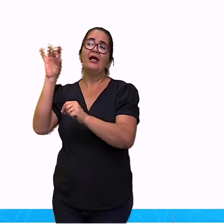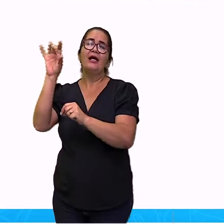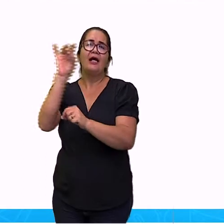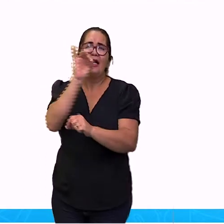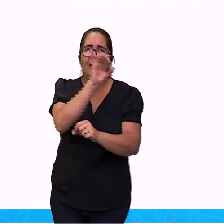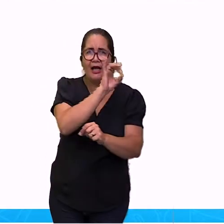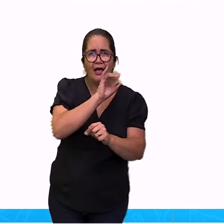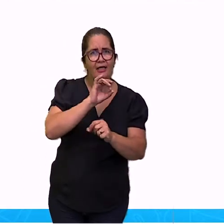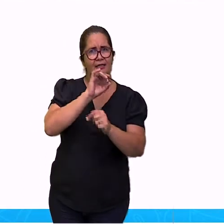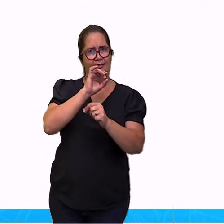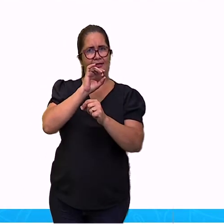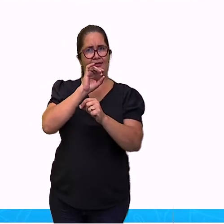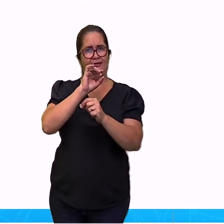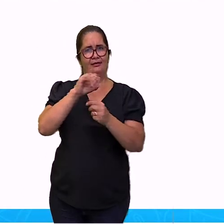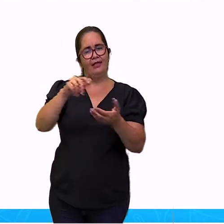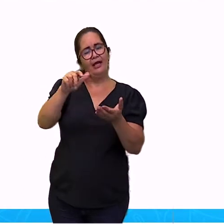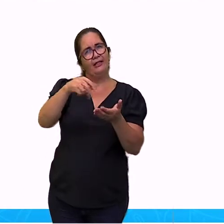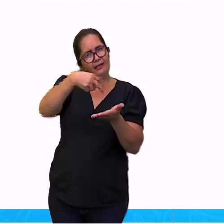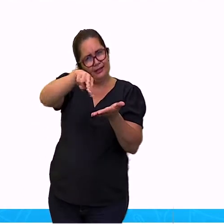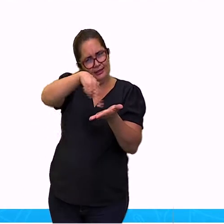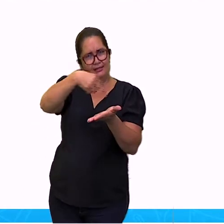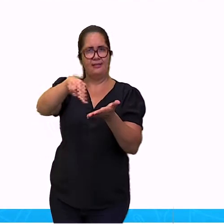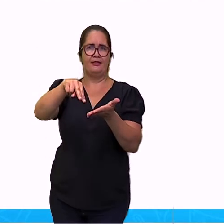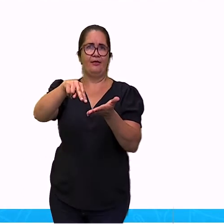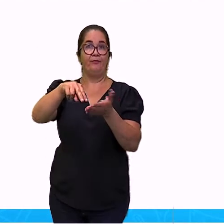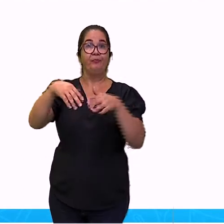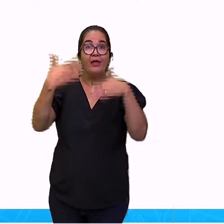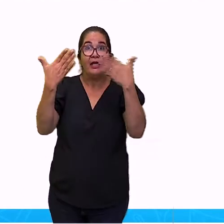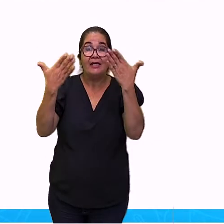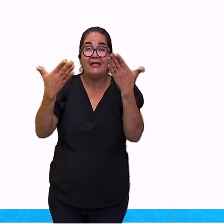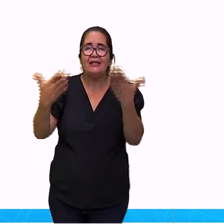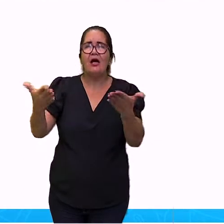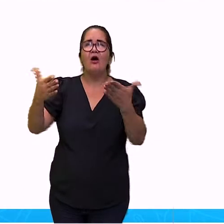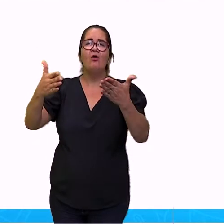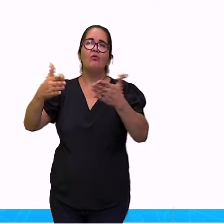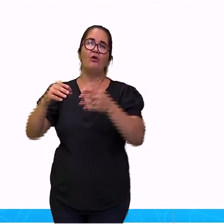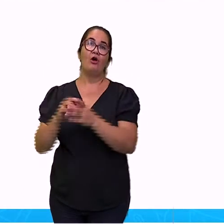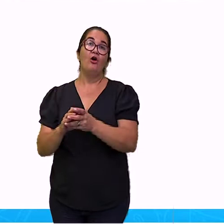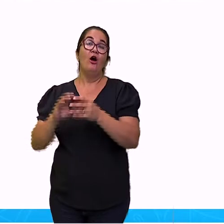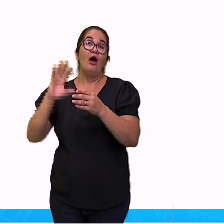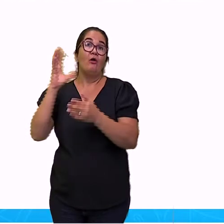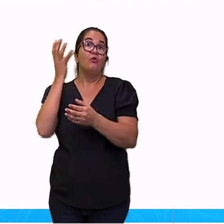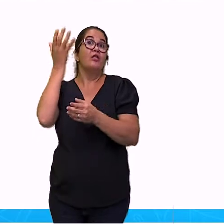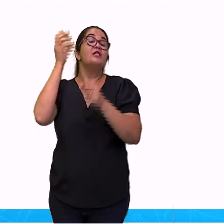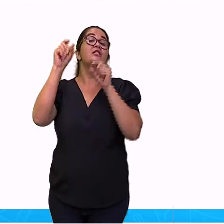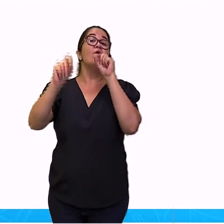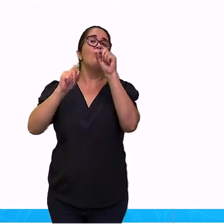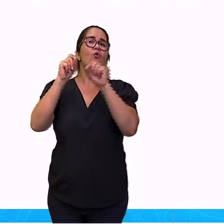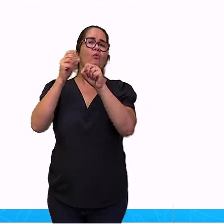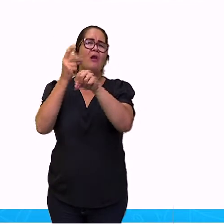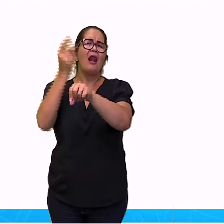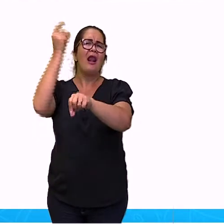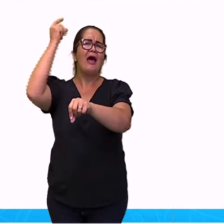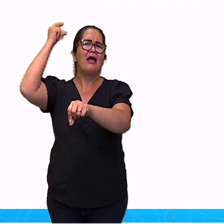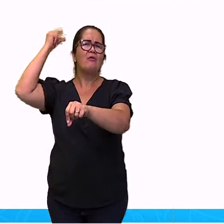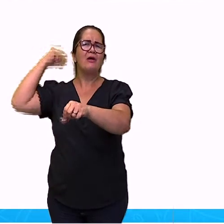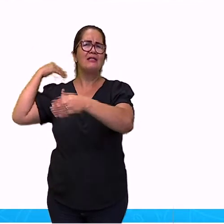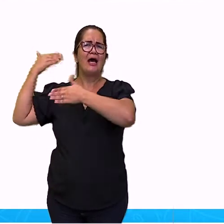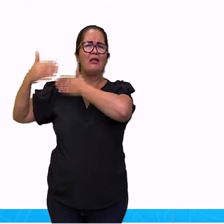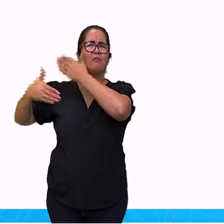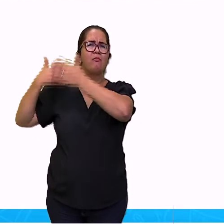demonstrações expressivas do ser humano. Surgiu ainda lá na pré-história como consequência